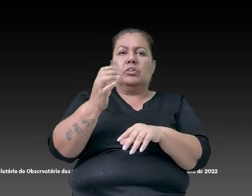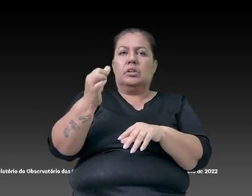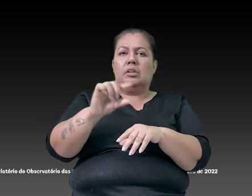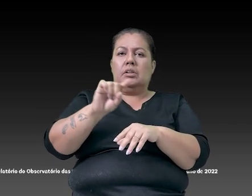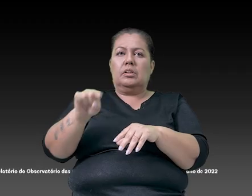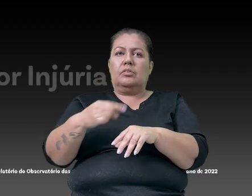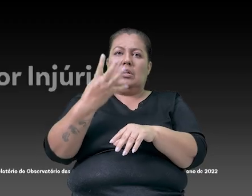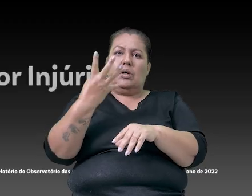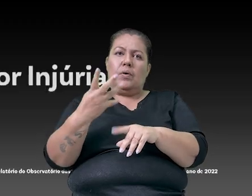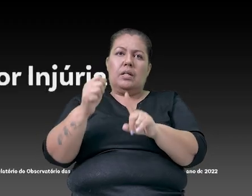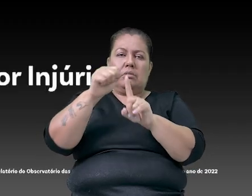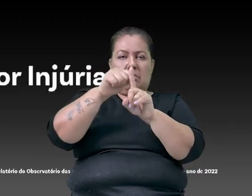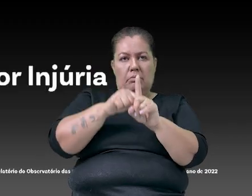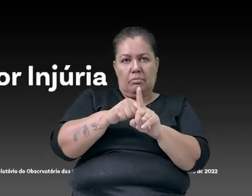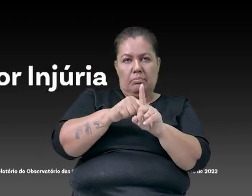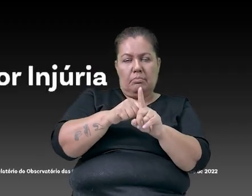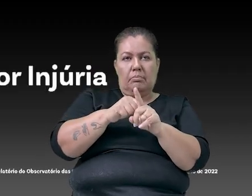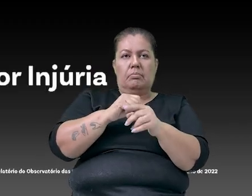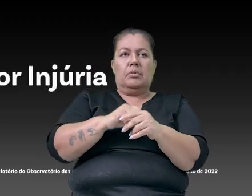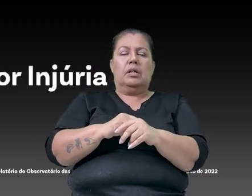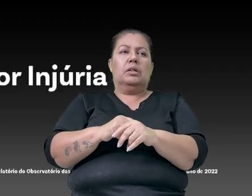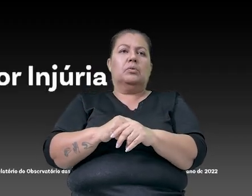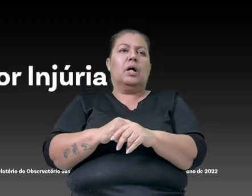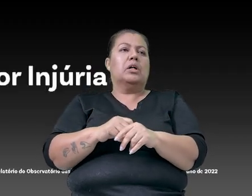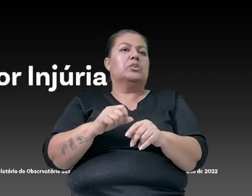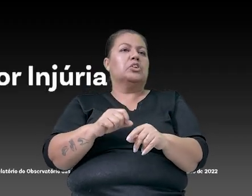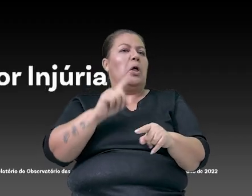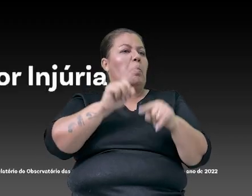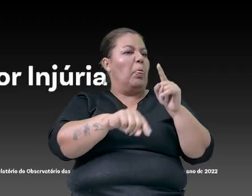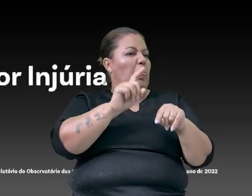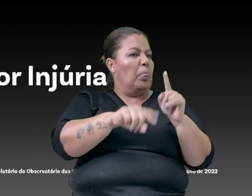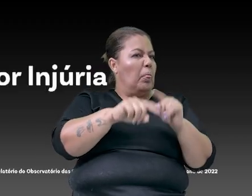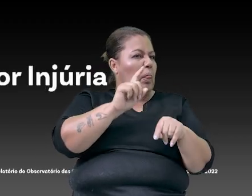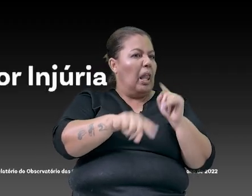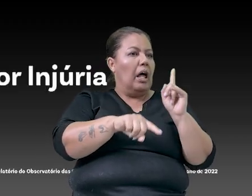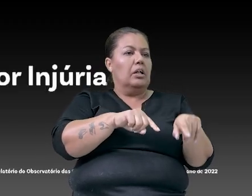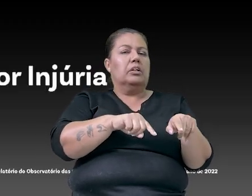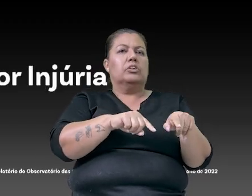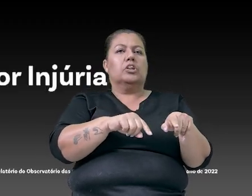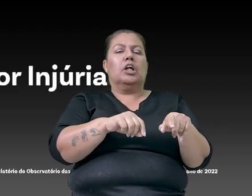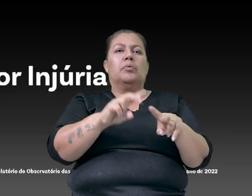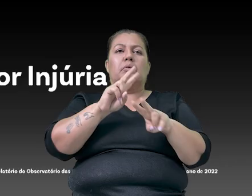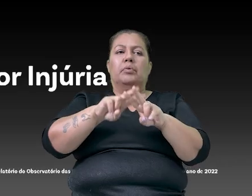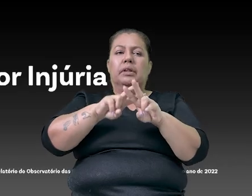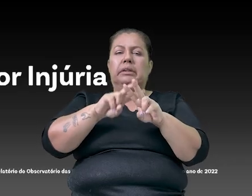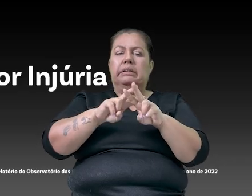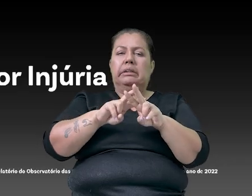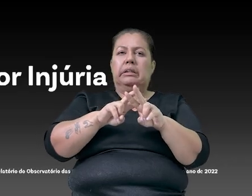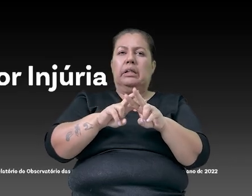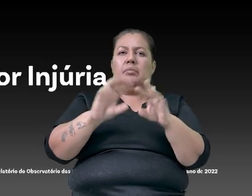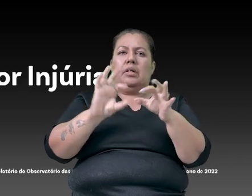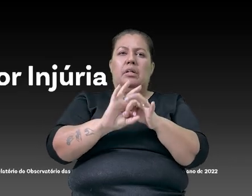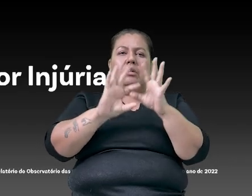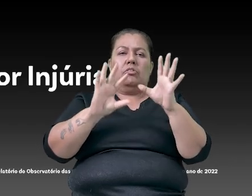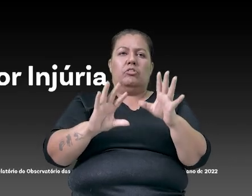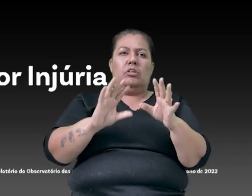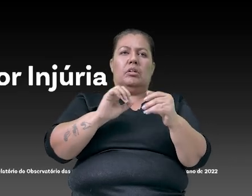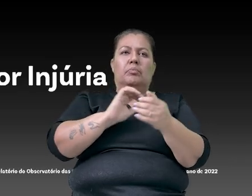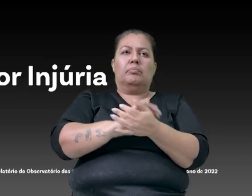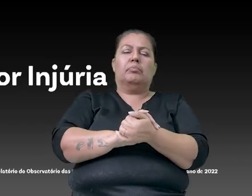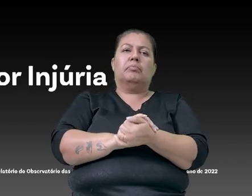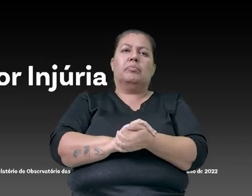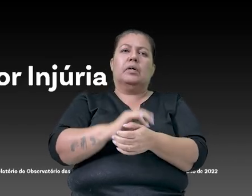16,4 meses. No caso de injúria racial, para esse crime, as penas privativas de liberdade foram aplicadas